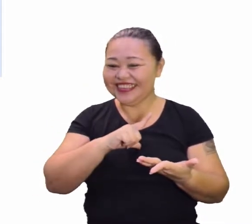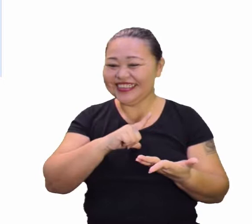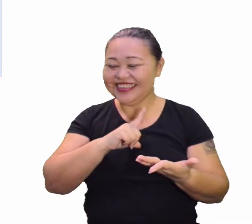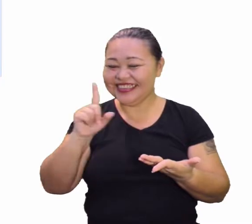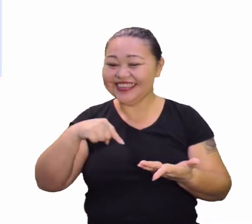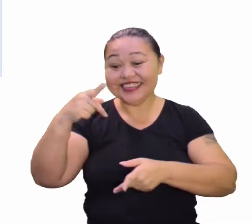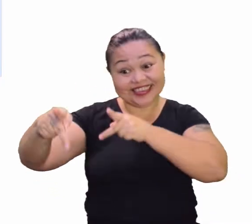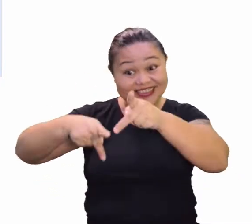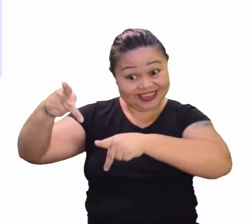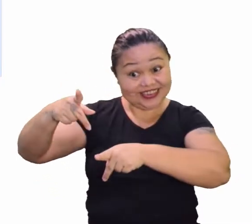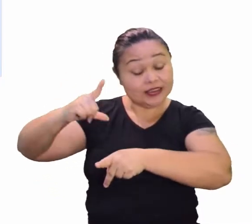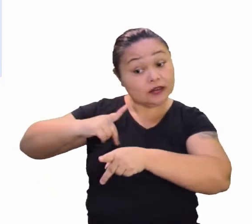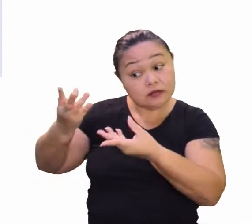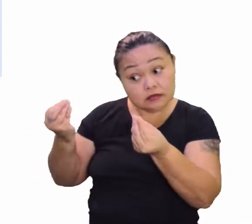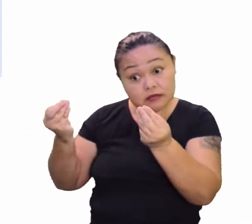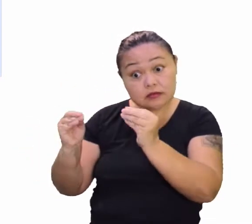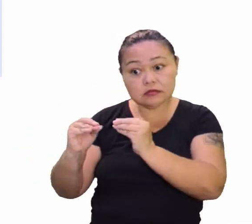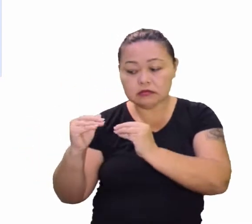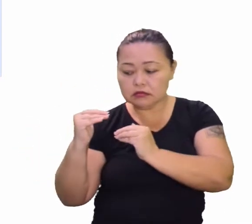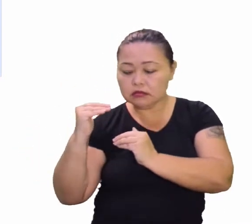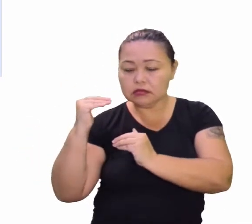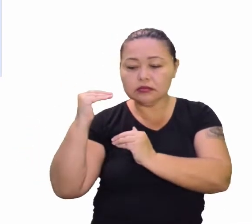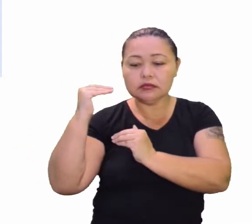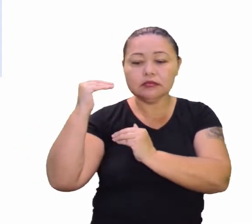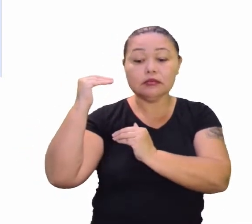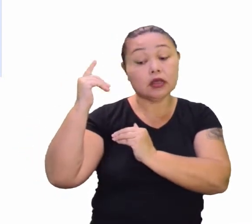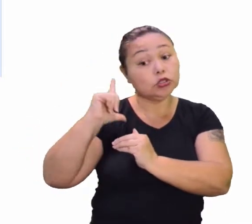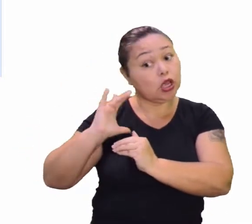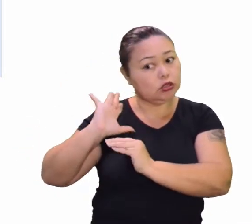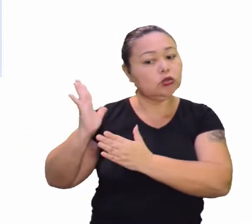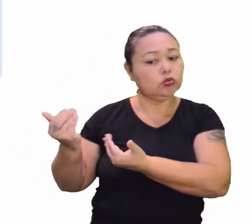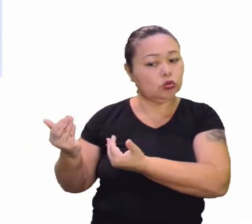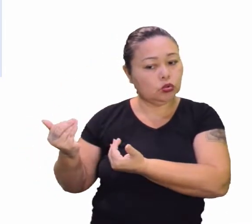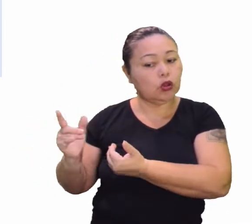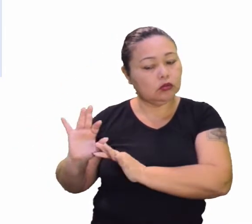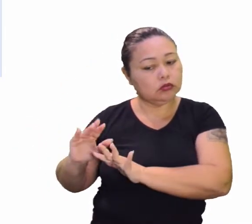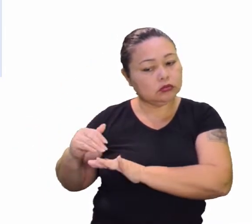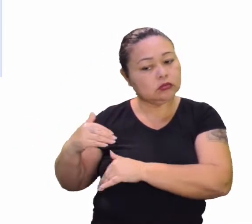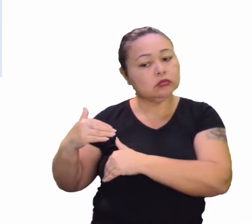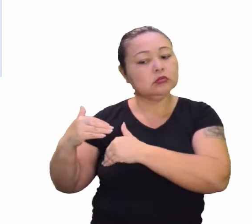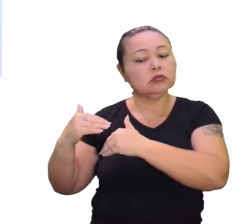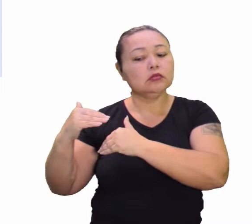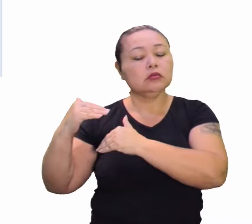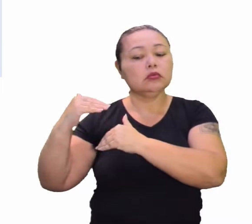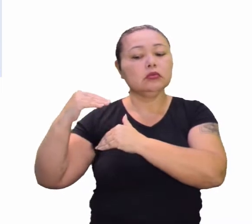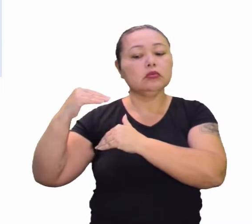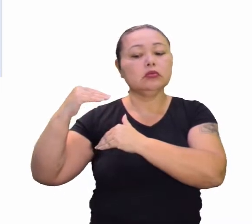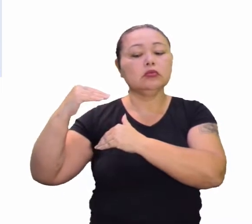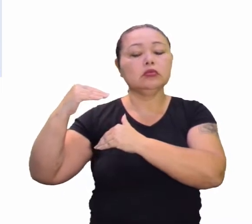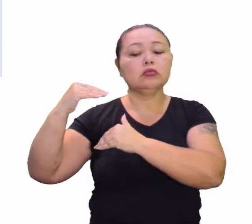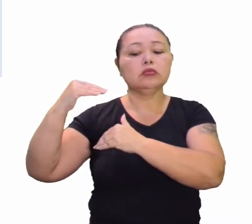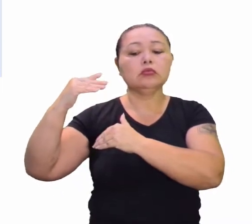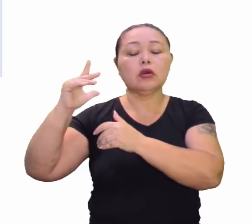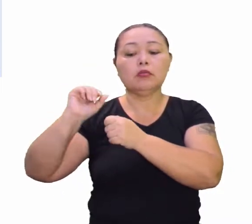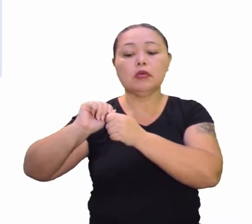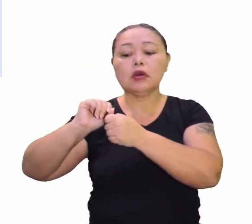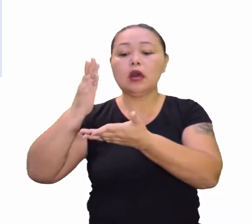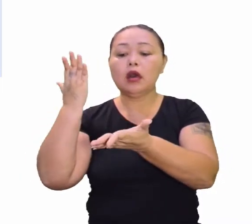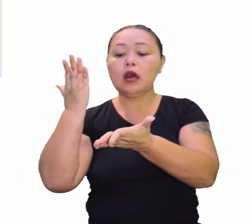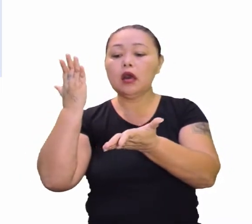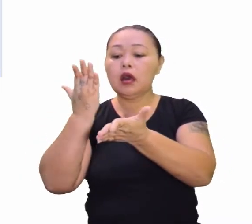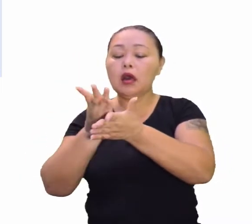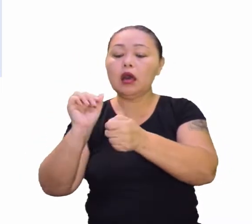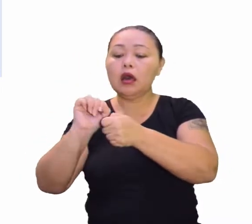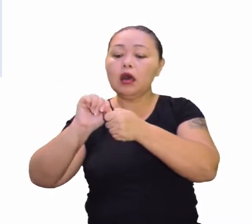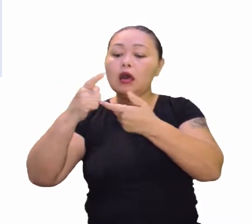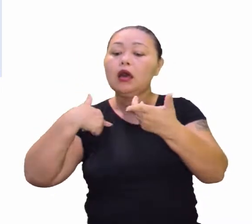uma população que está se tornando adulta, deixamos já de ser jovens. Exato. Justamente pela queda da natalidade e o